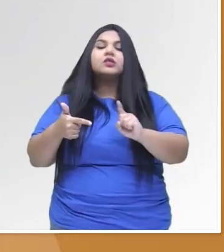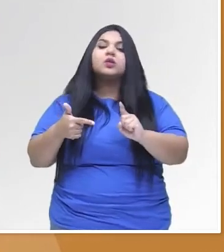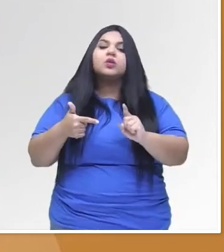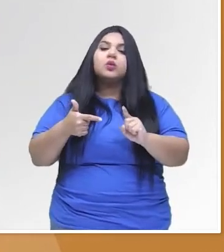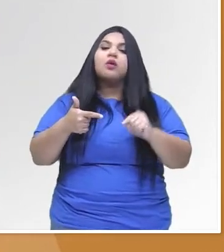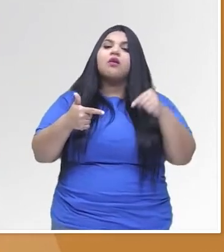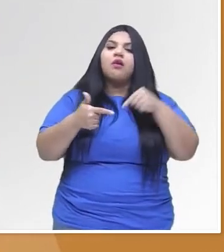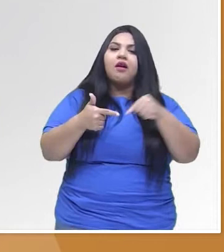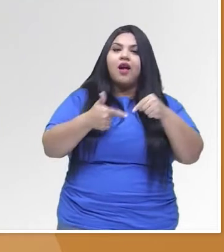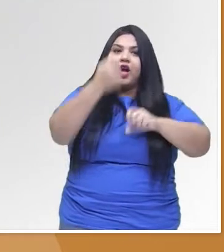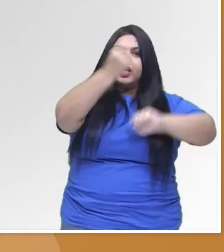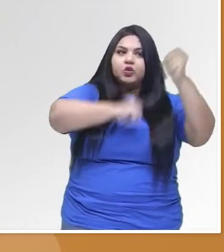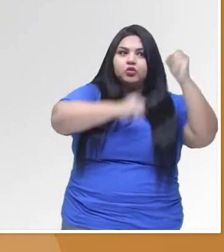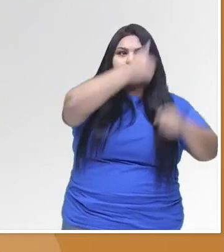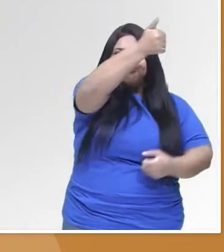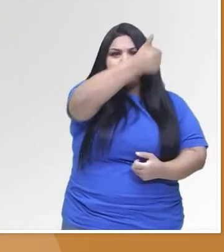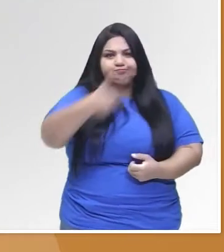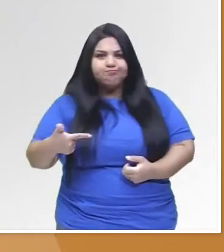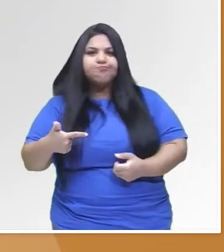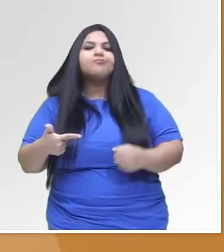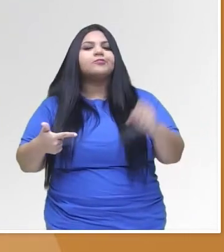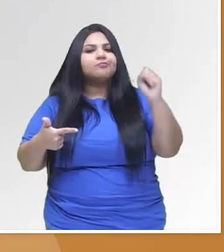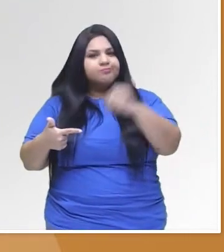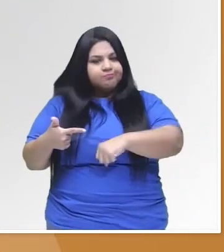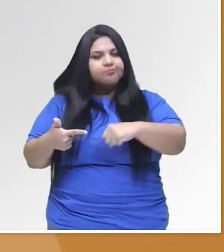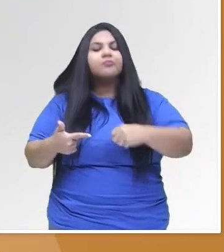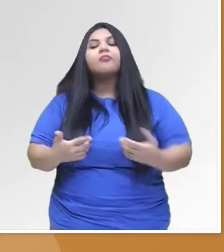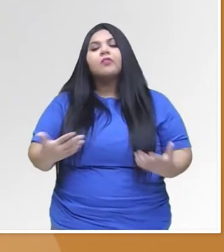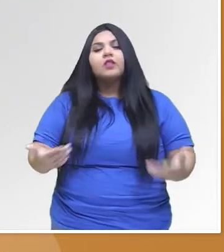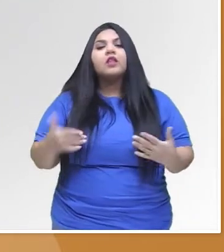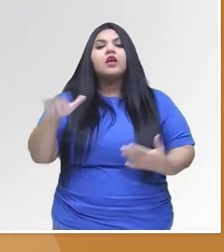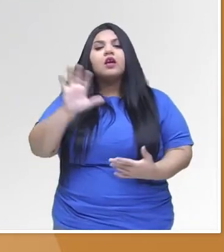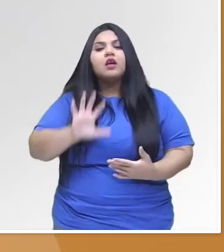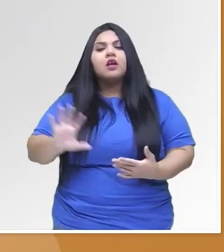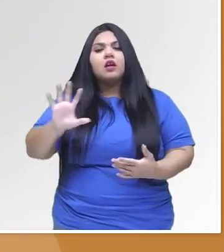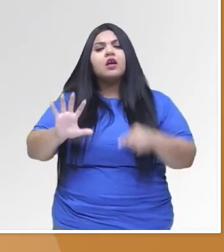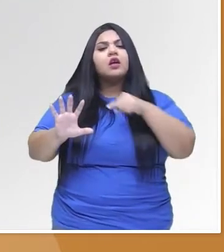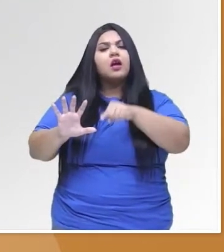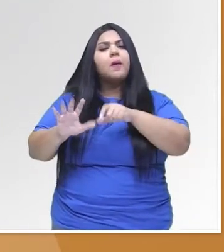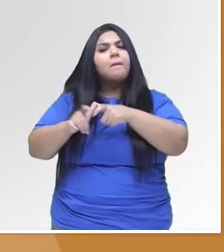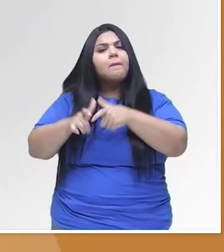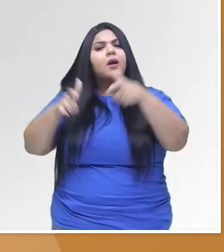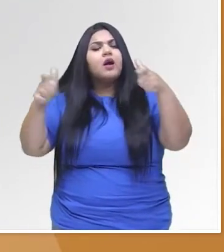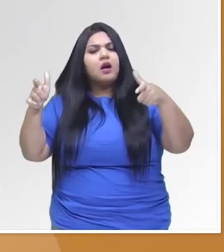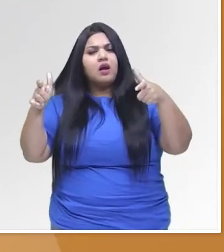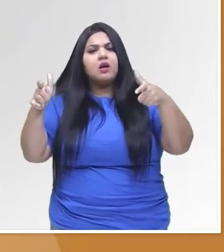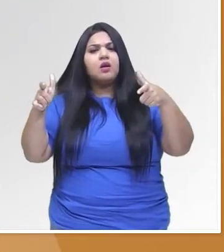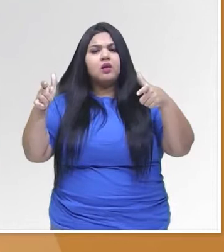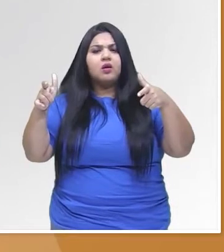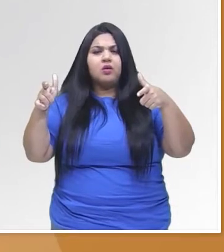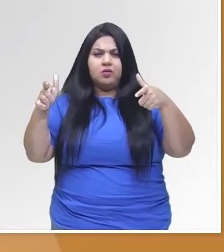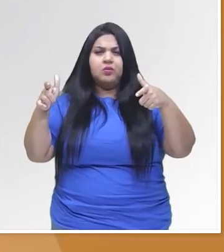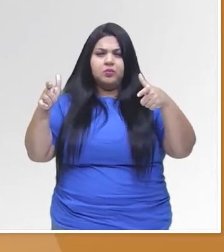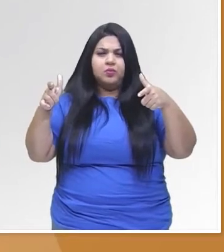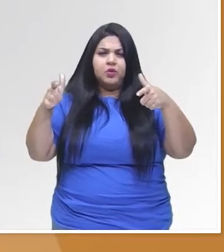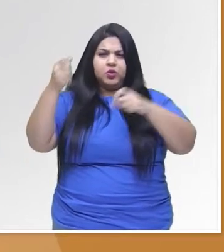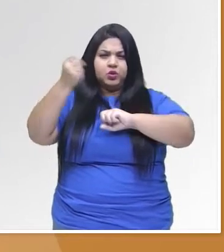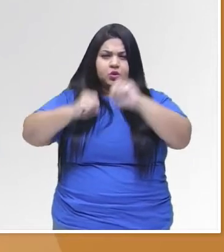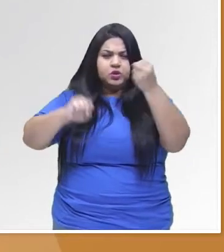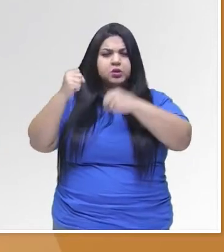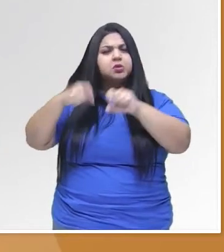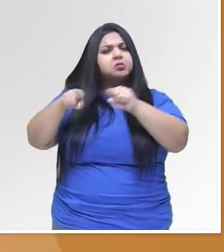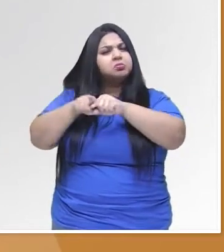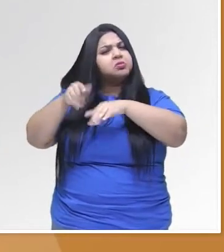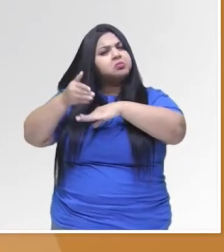produção industrial. Por quê? Olha aí, a região Centro-Sul possui o maior parque industrial mais moderno e